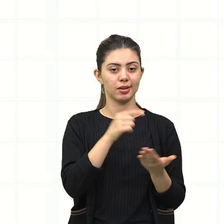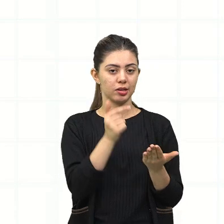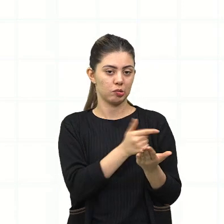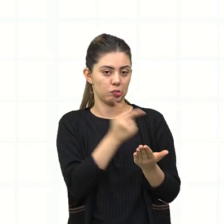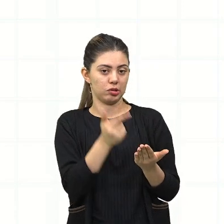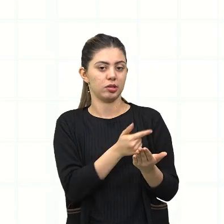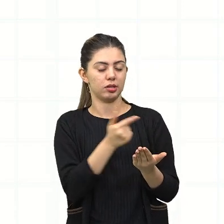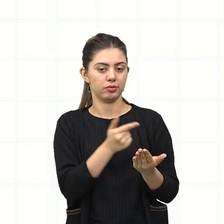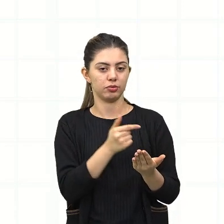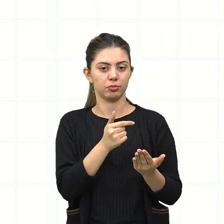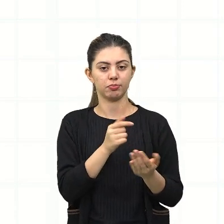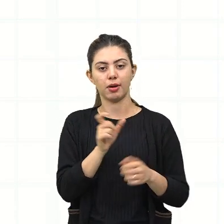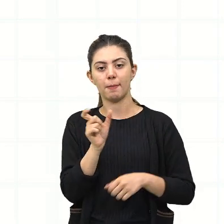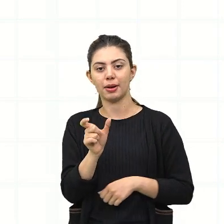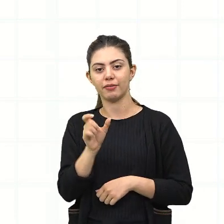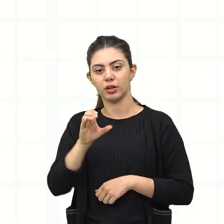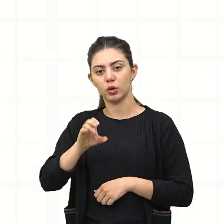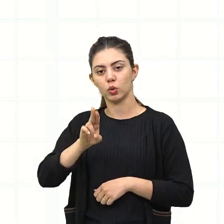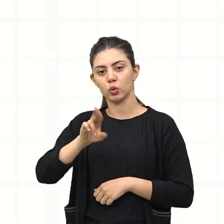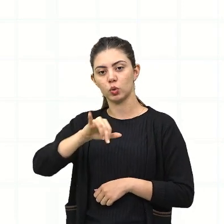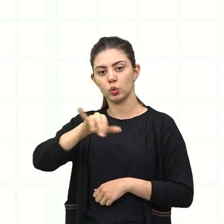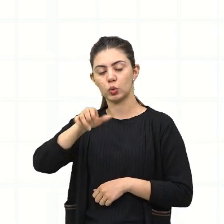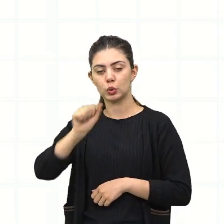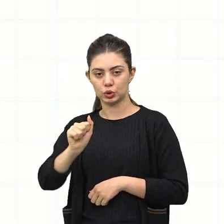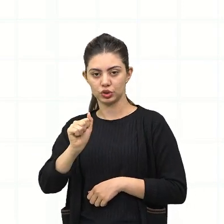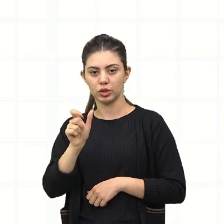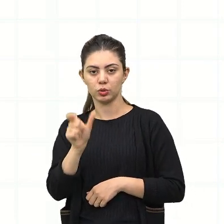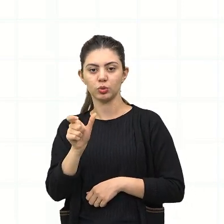cuja está se referindo aqui à capa. O livro